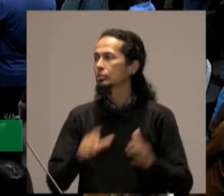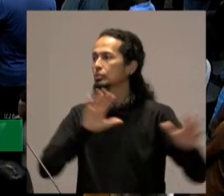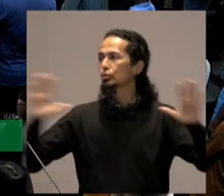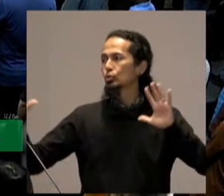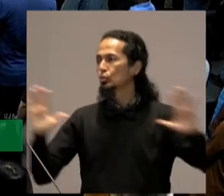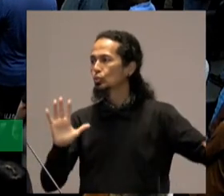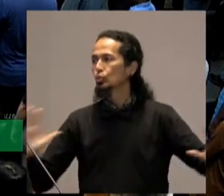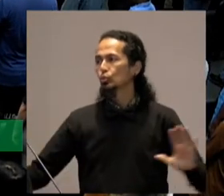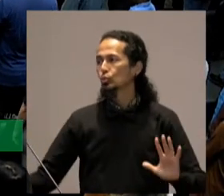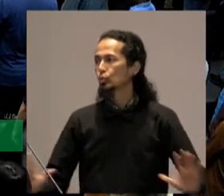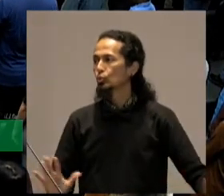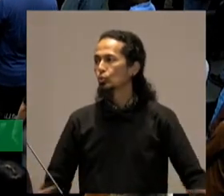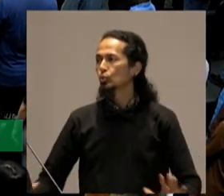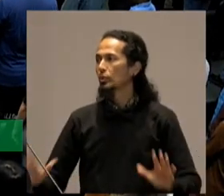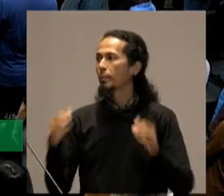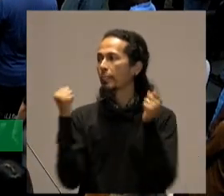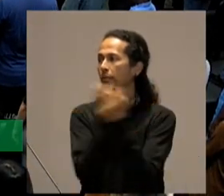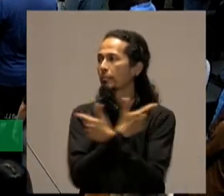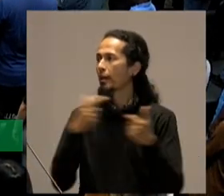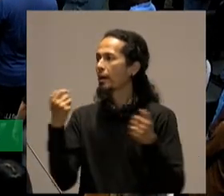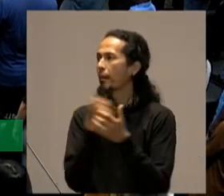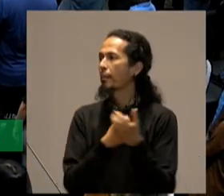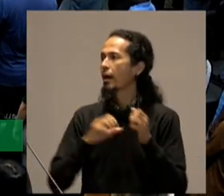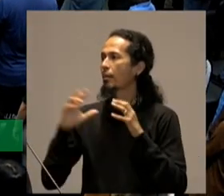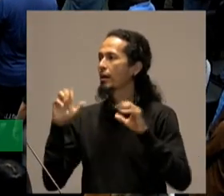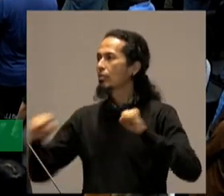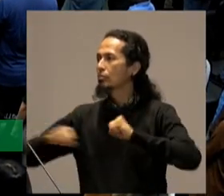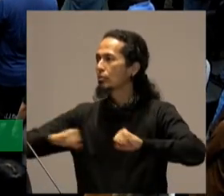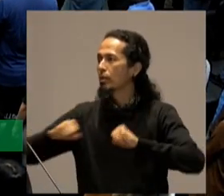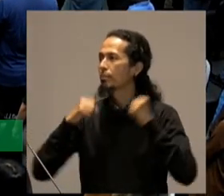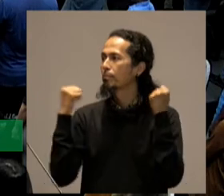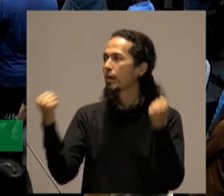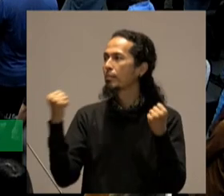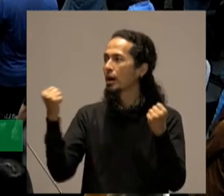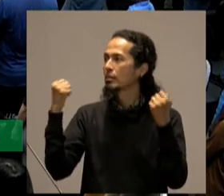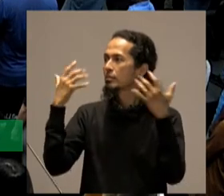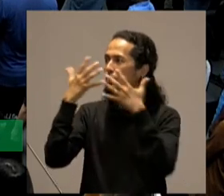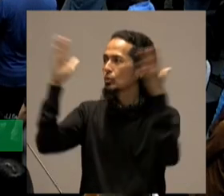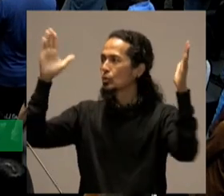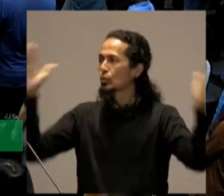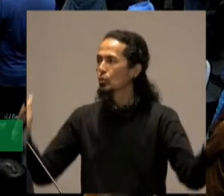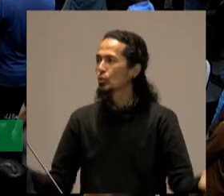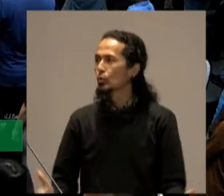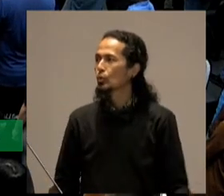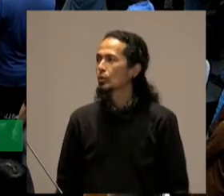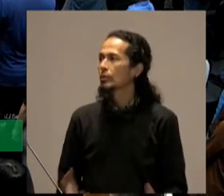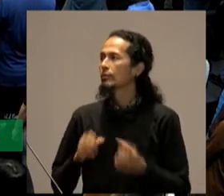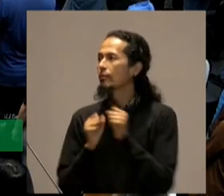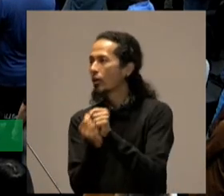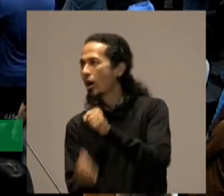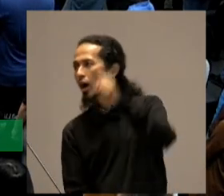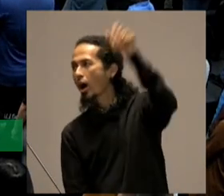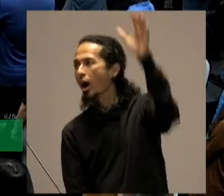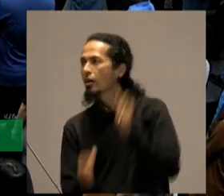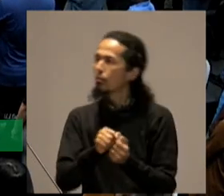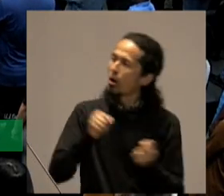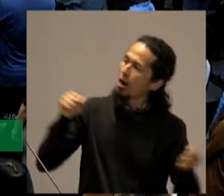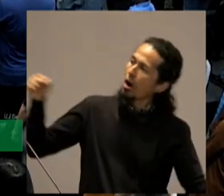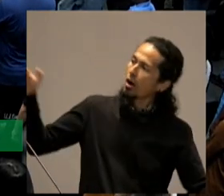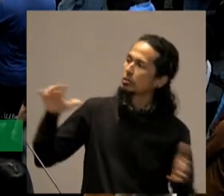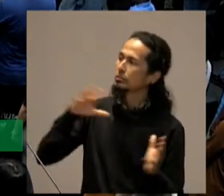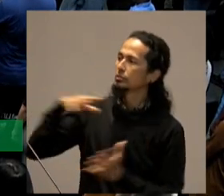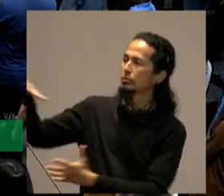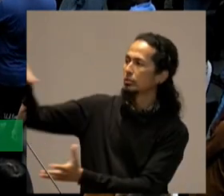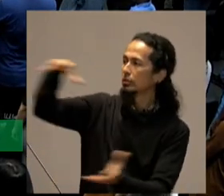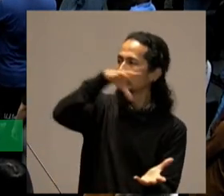própria natureza, és velha, és forte, pátria do Colosso, e teu futuro espelha